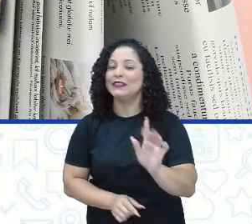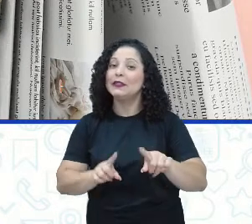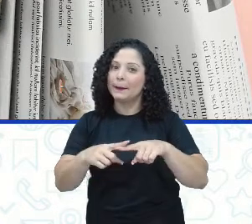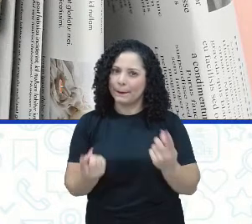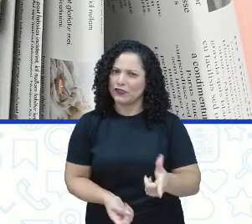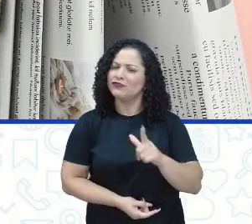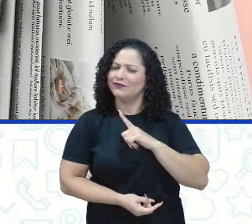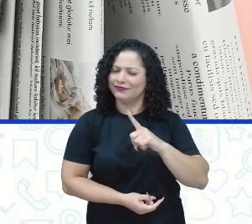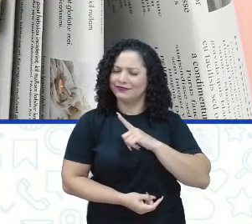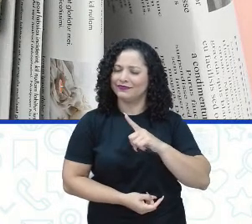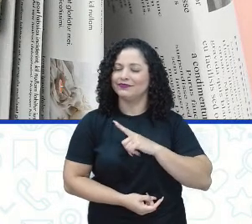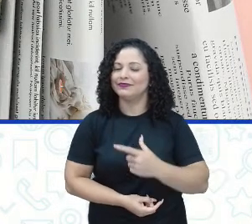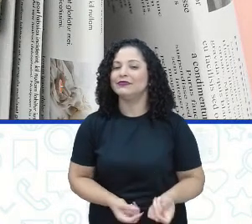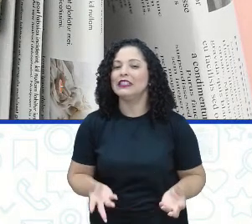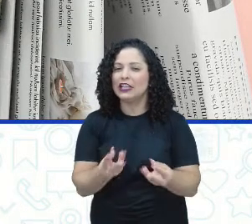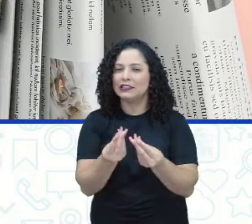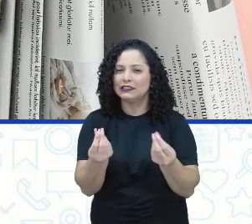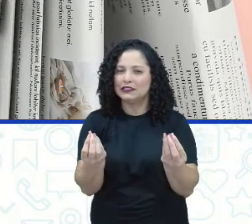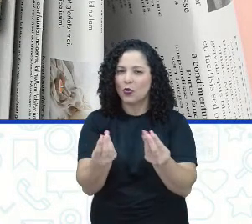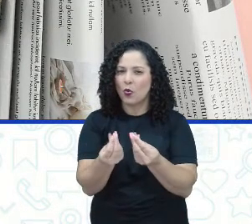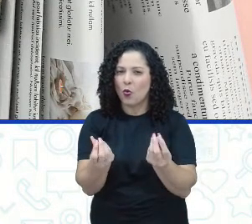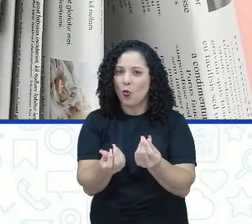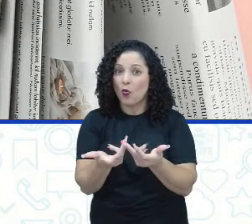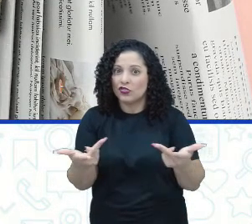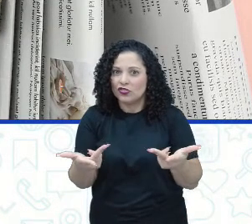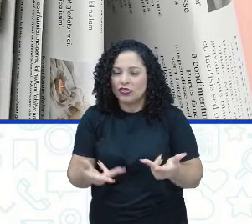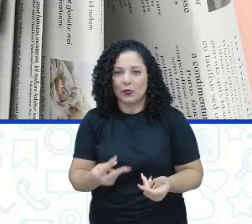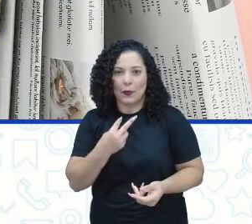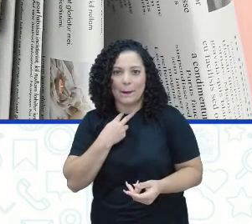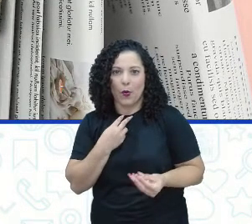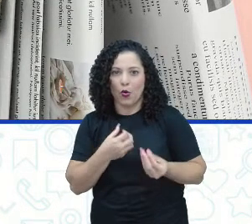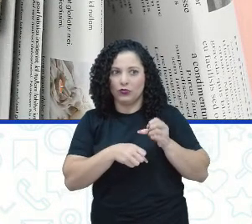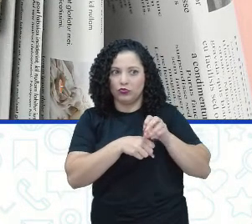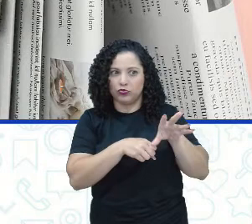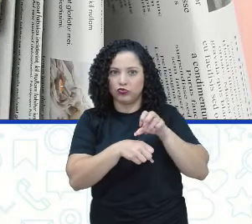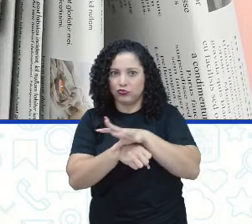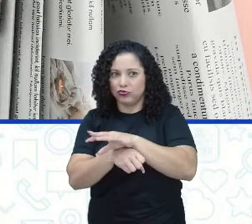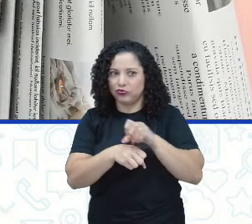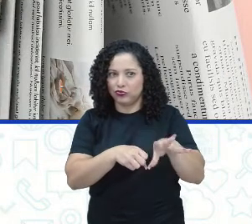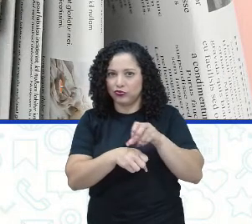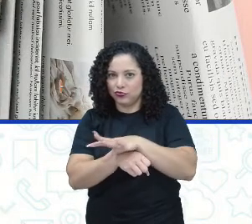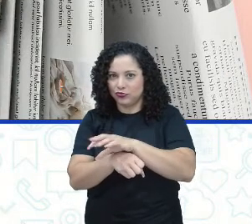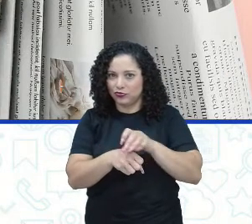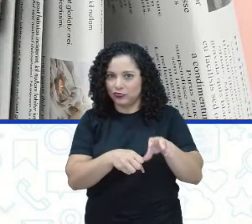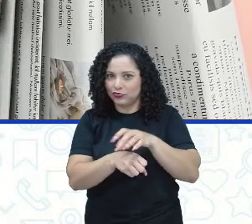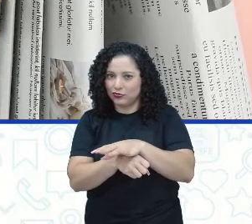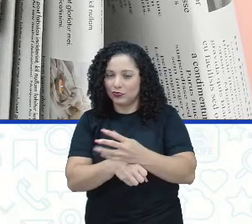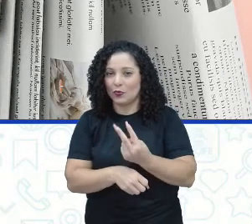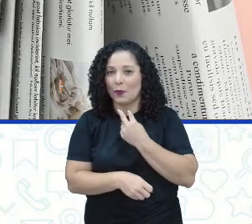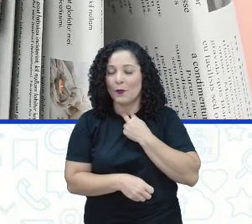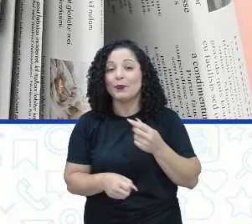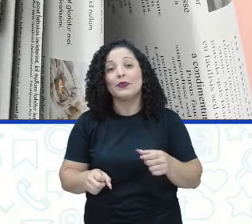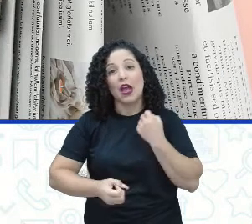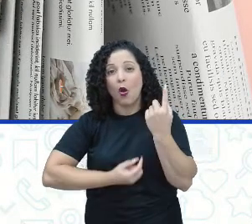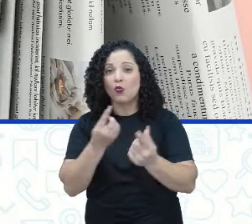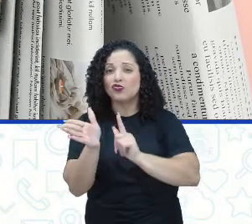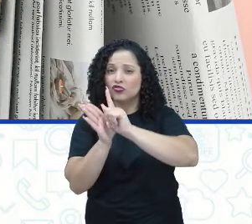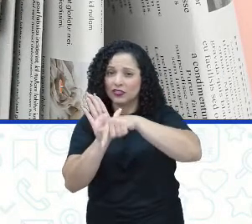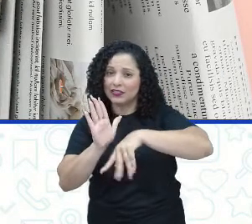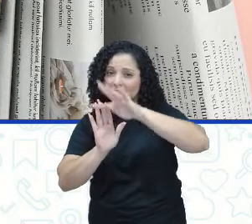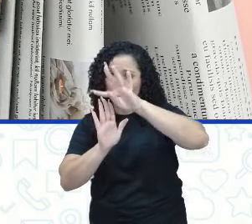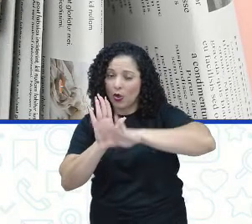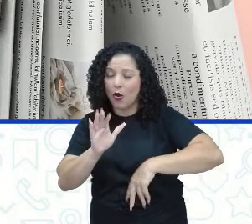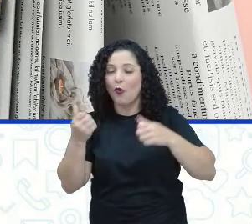E aí por isso que tem esse tom de coisa impublicável. Um dos poucos gêneros textuais capazes de despertar o riso é usado